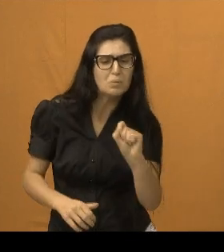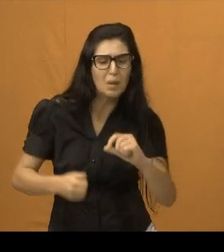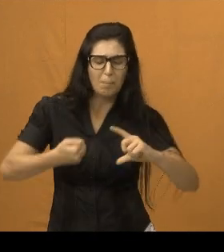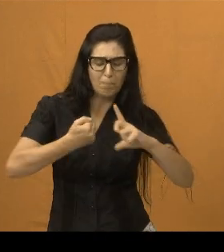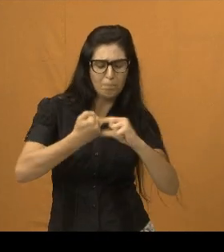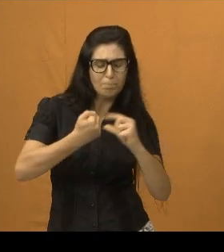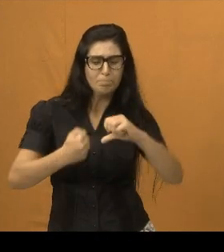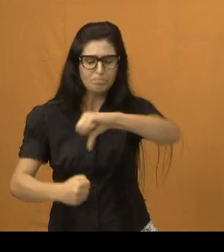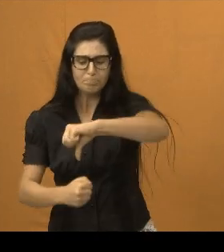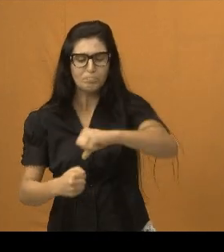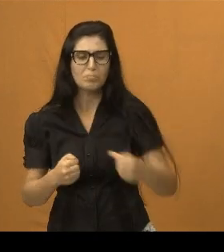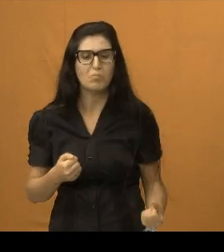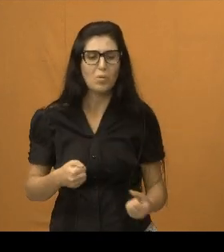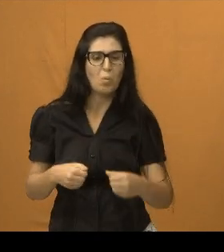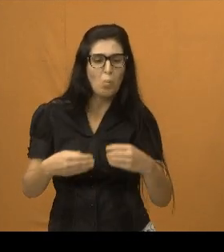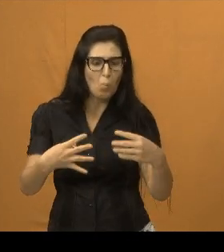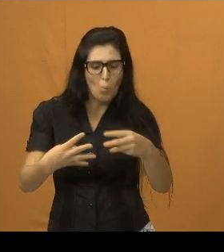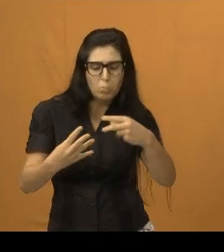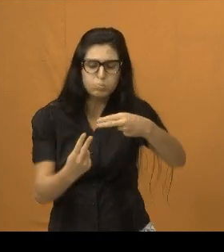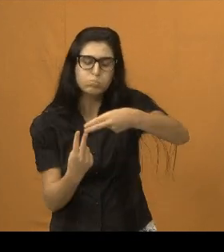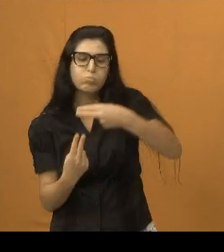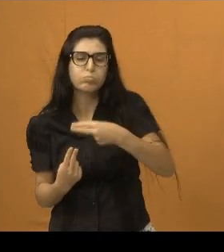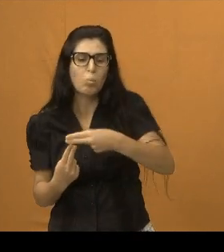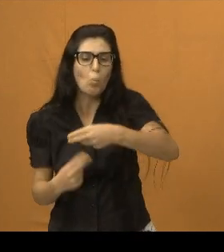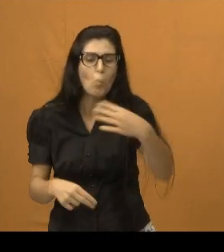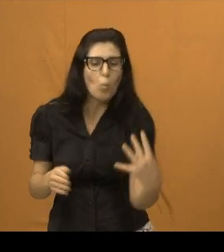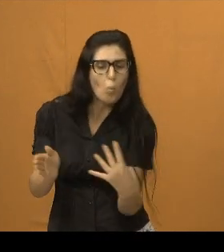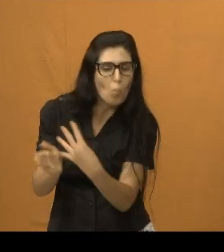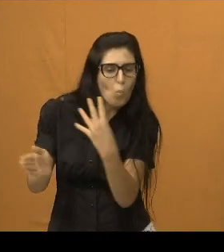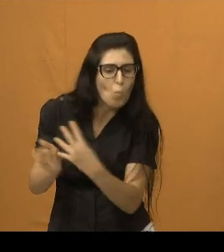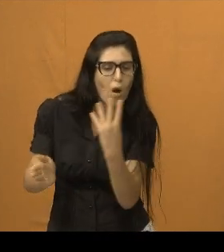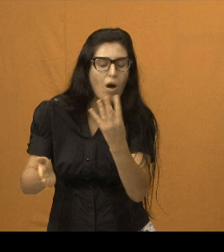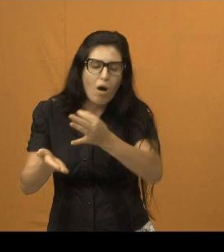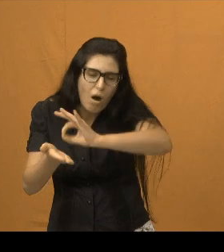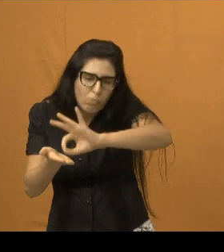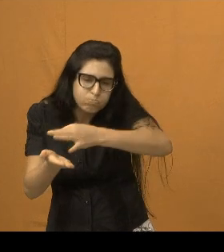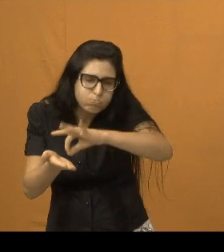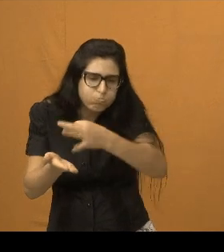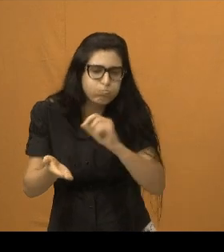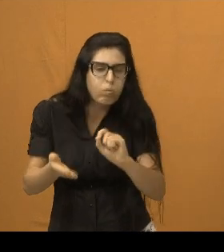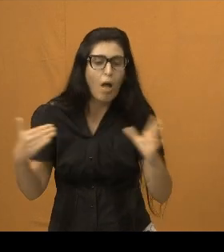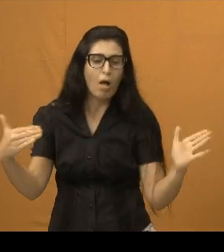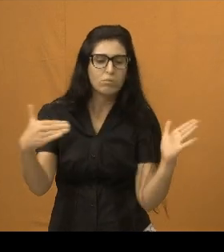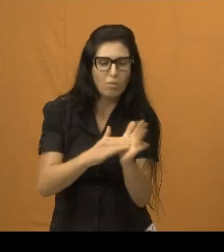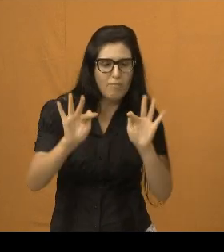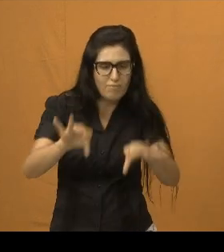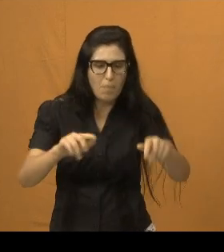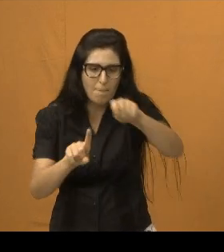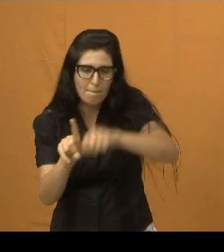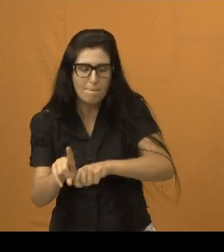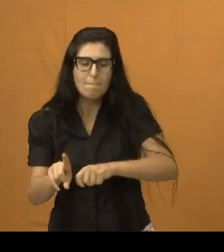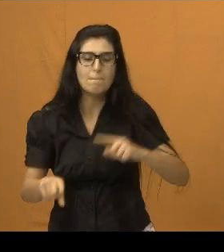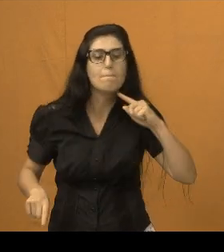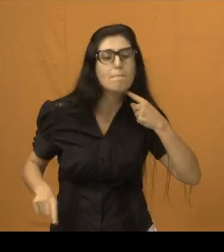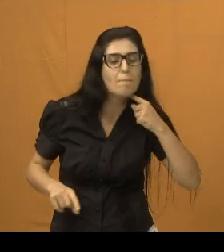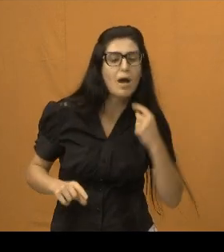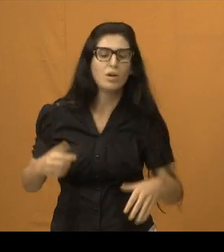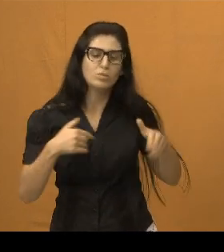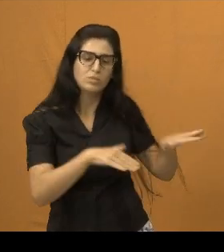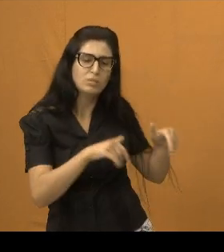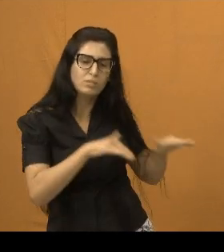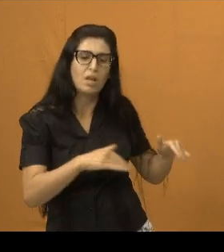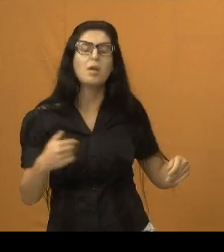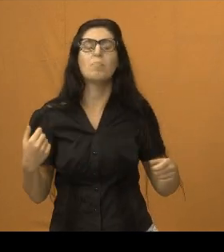parágrafo 4º para nós a seguinte escrita: até o final dos meses de maio, setembro